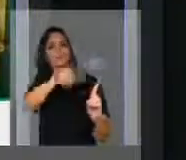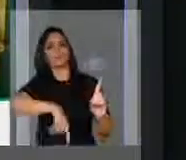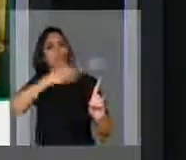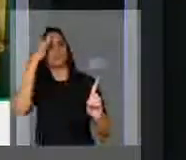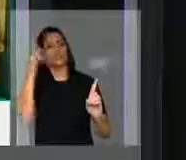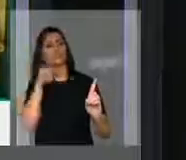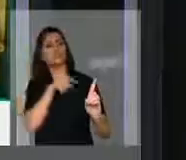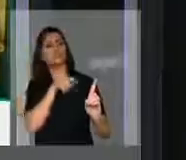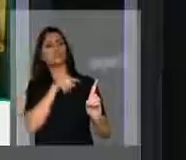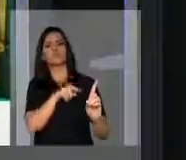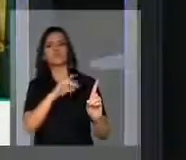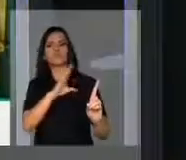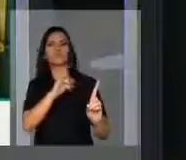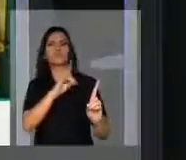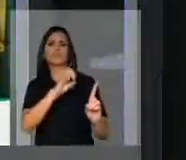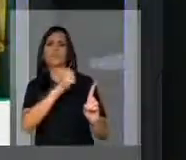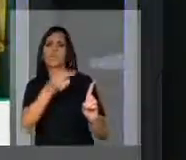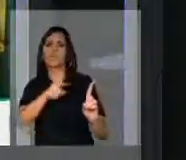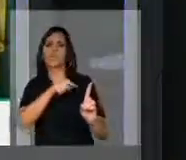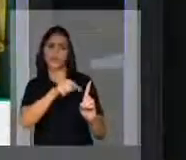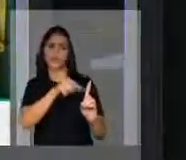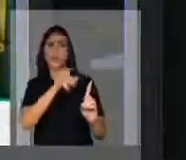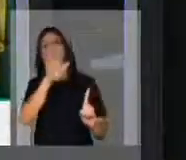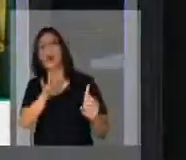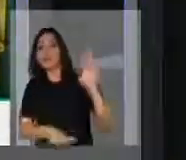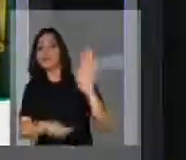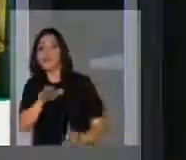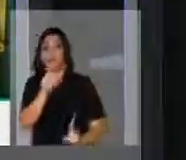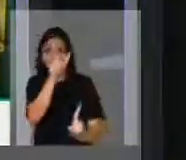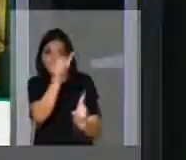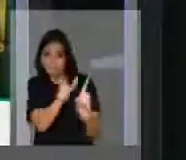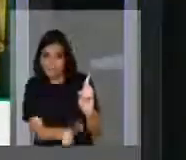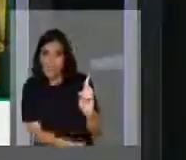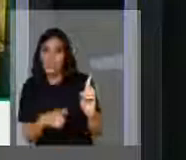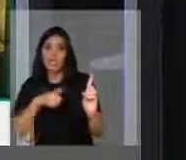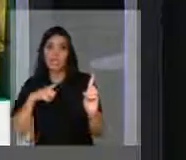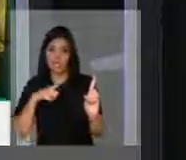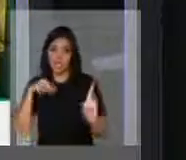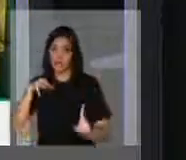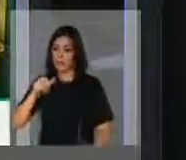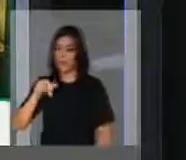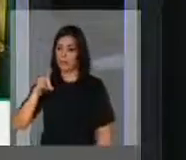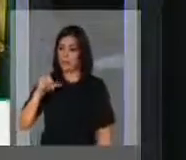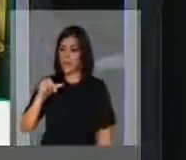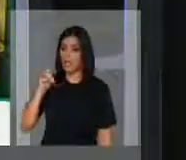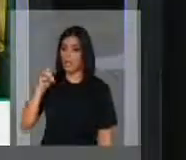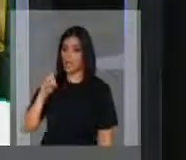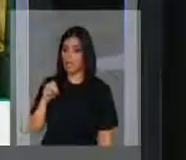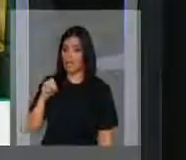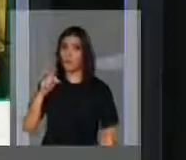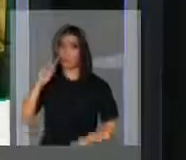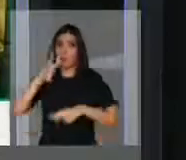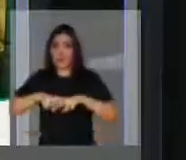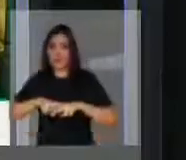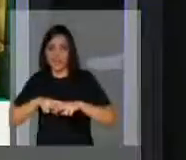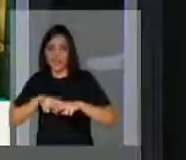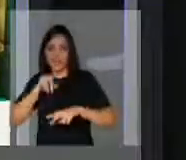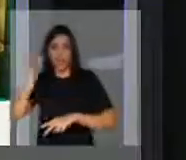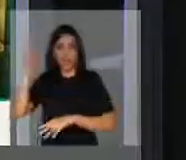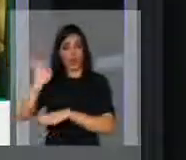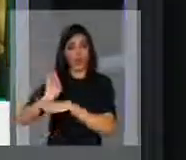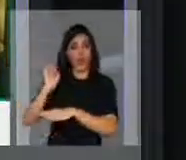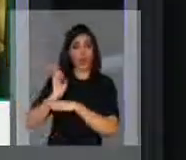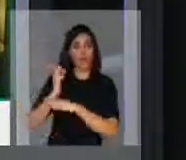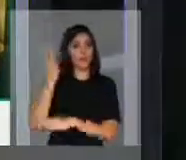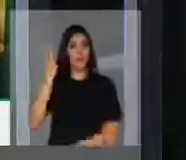um cidadão, às vezes esse cidadão tem um mandato de prisão contra ele lá no Maranhão,